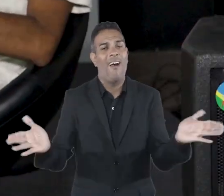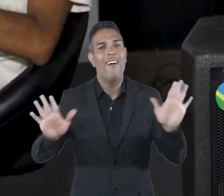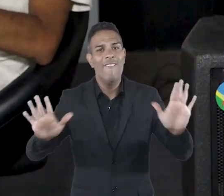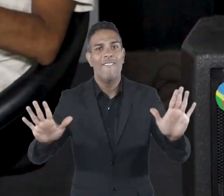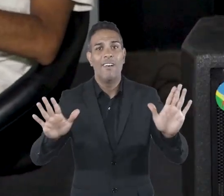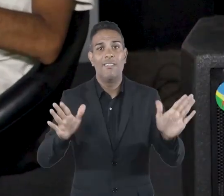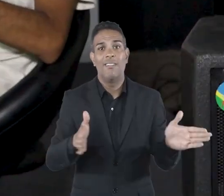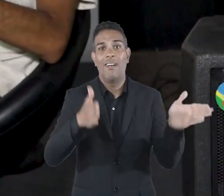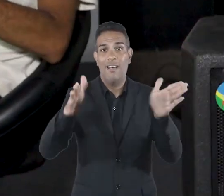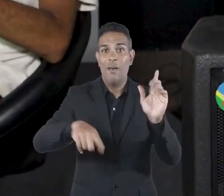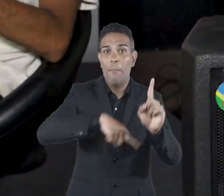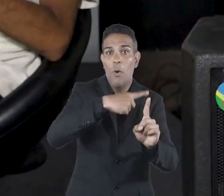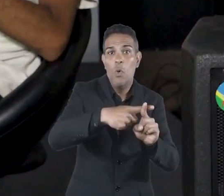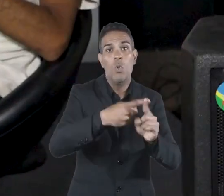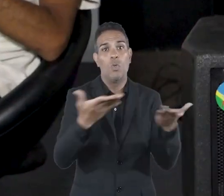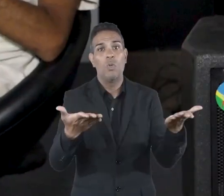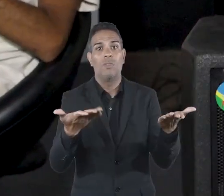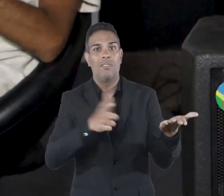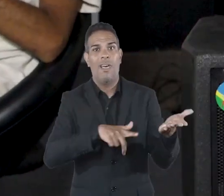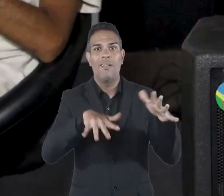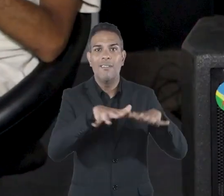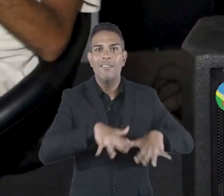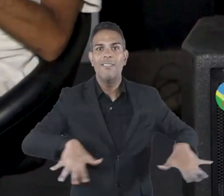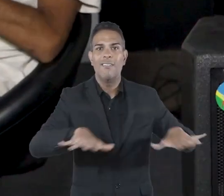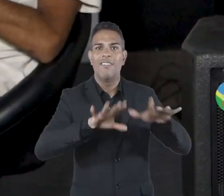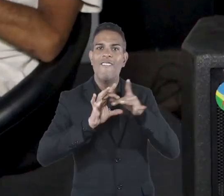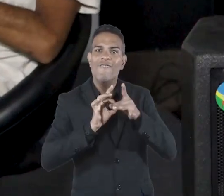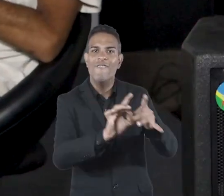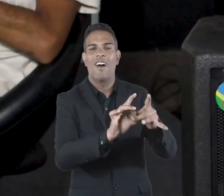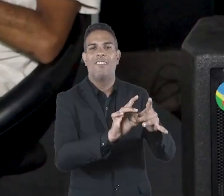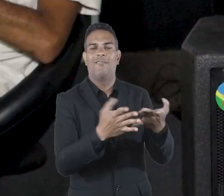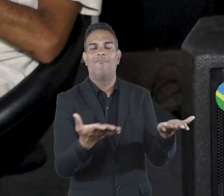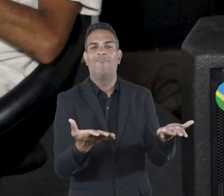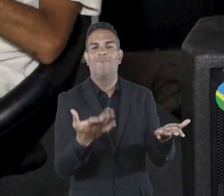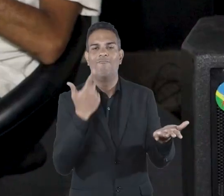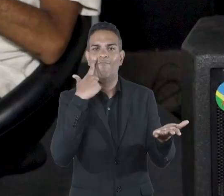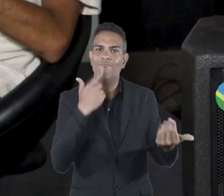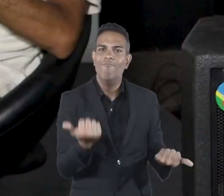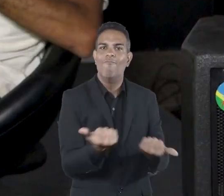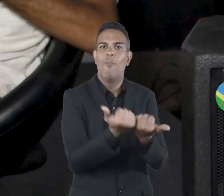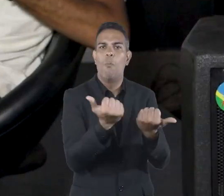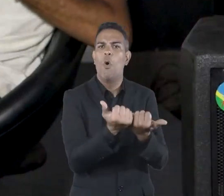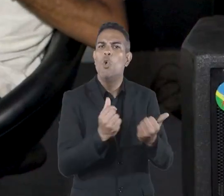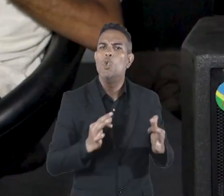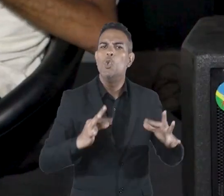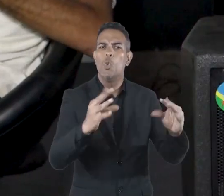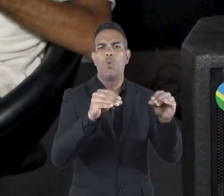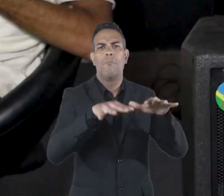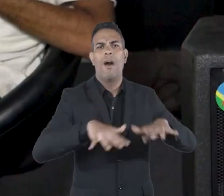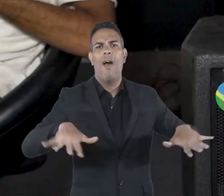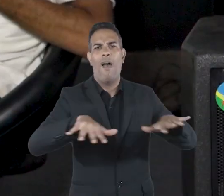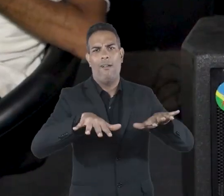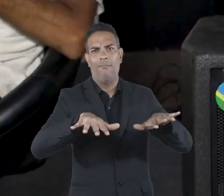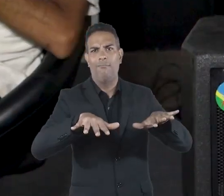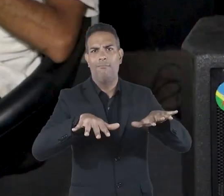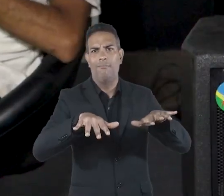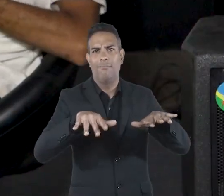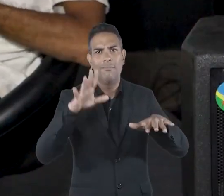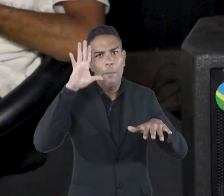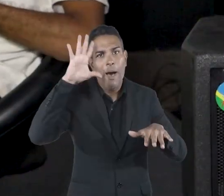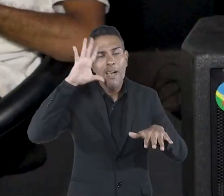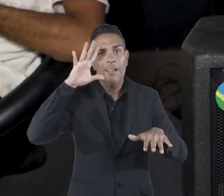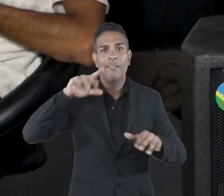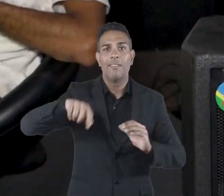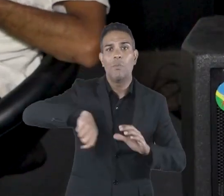aberta tem o lado positivo e negativo, a mesma coisa. Então, dos lados positivos que a gente tem, que é uma rede, então você tem um apoio em